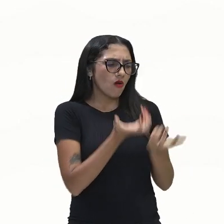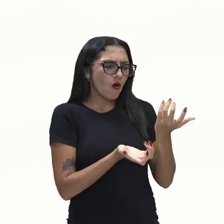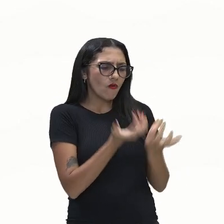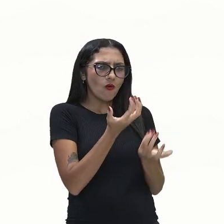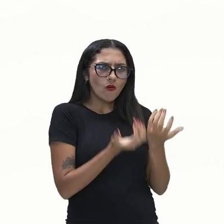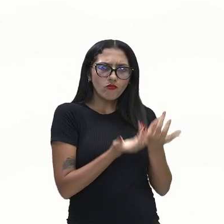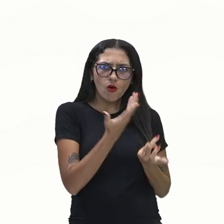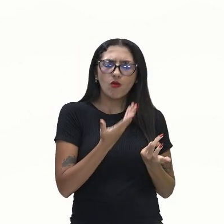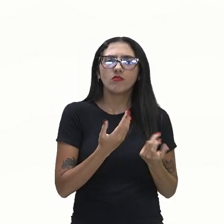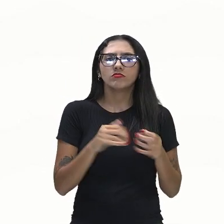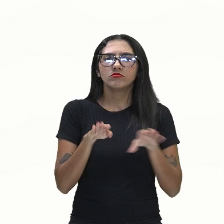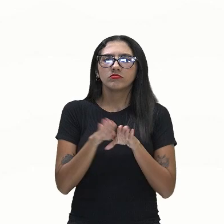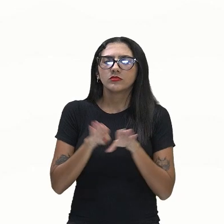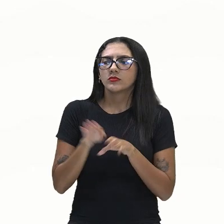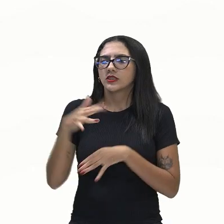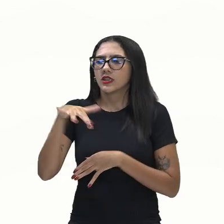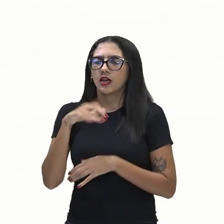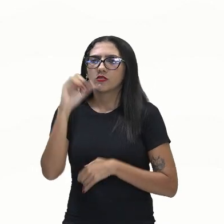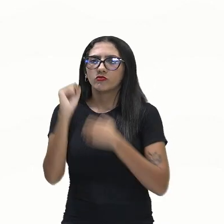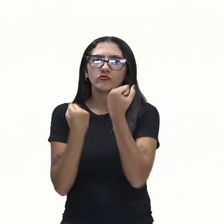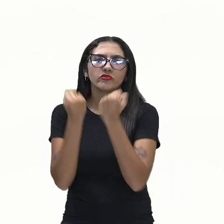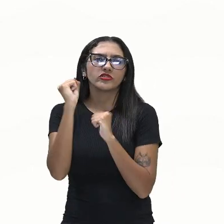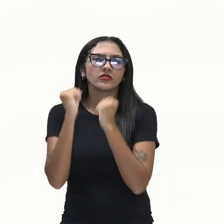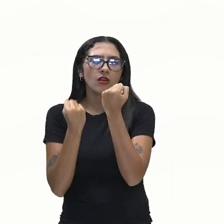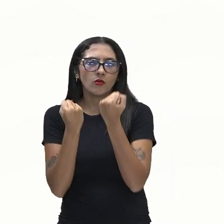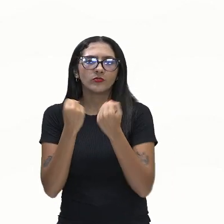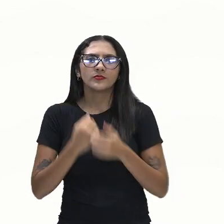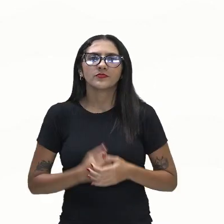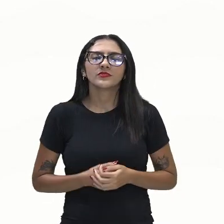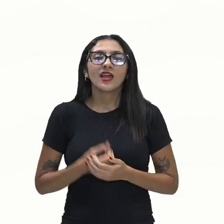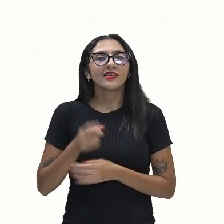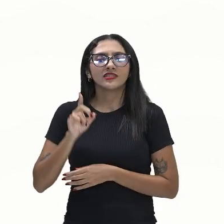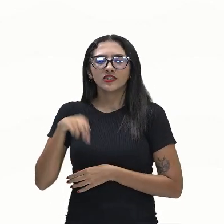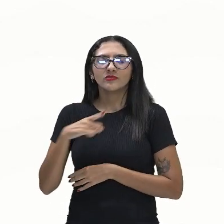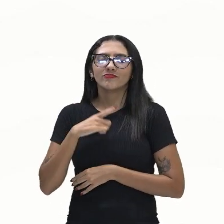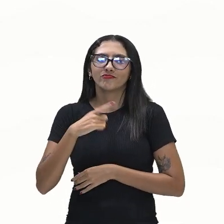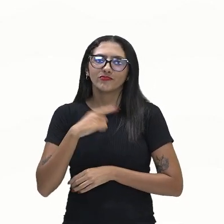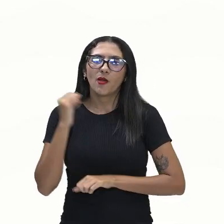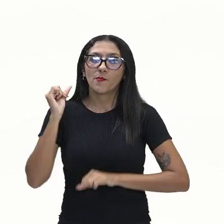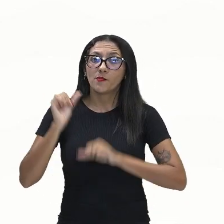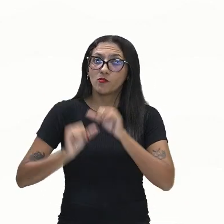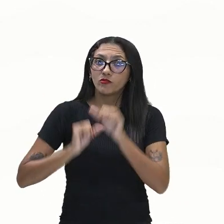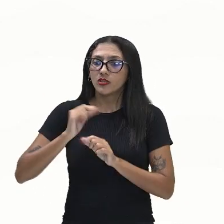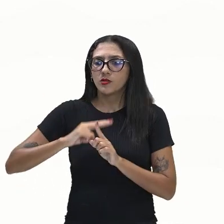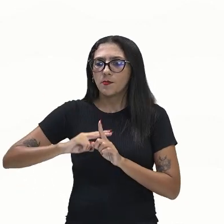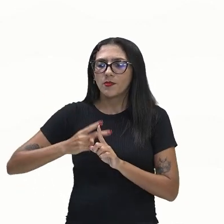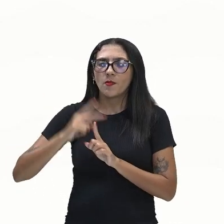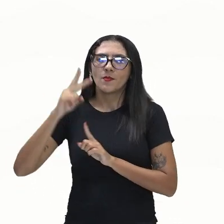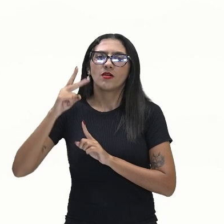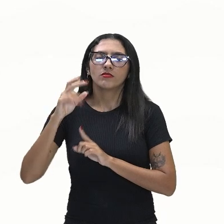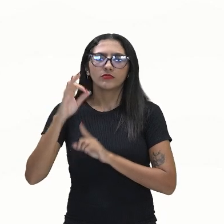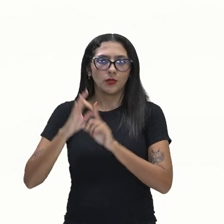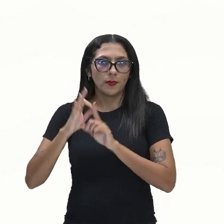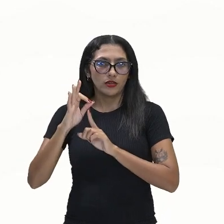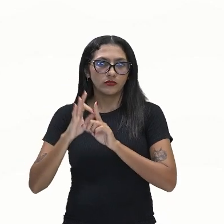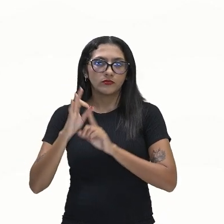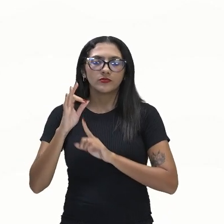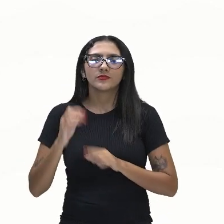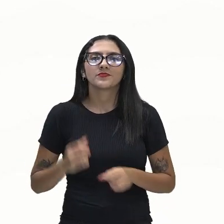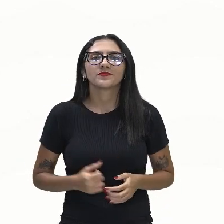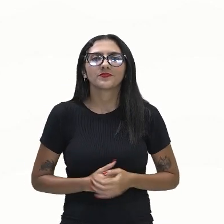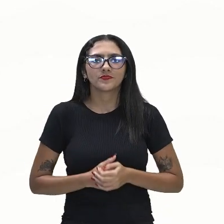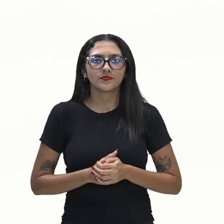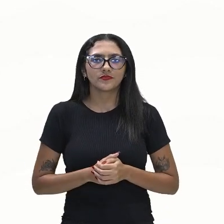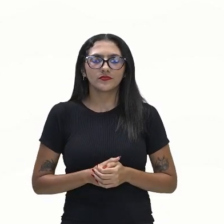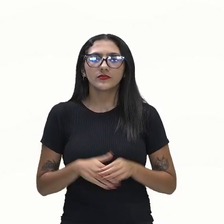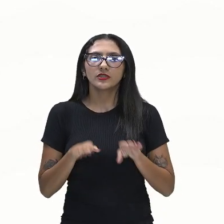até atividades industriais. E isso causa ali o aumento dessa temperatura e também